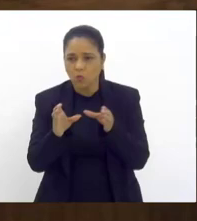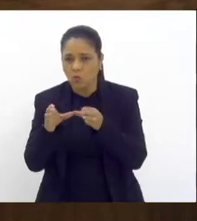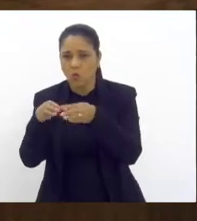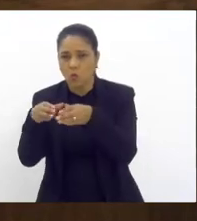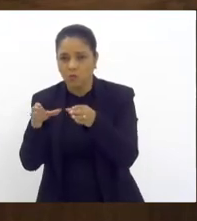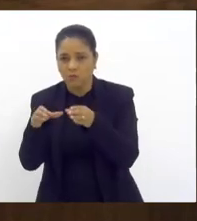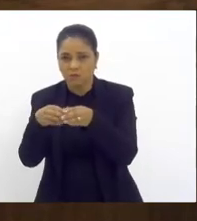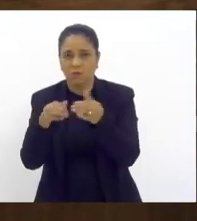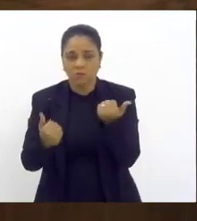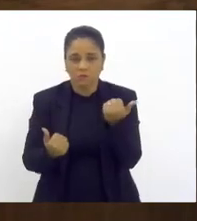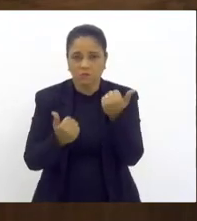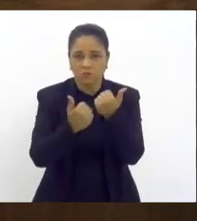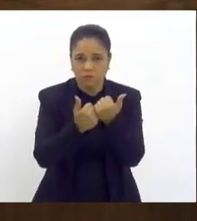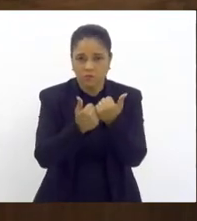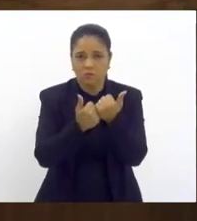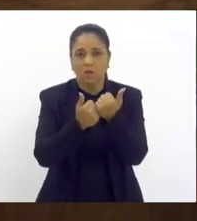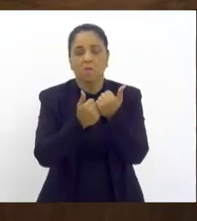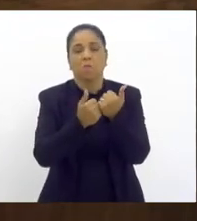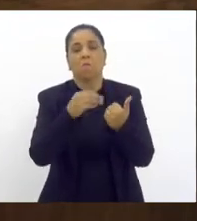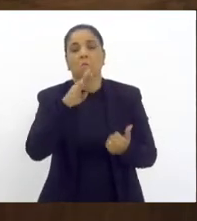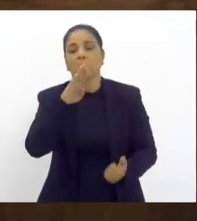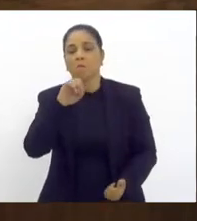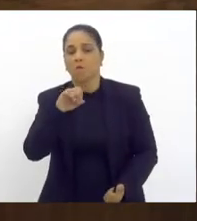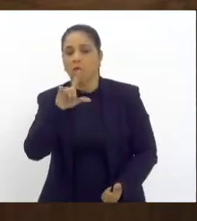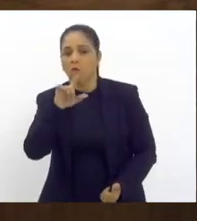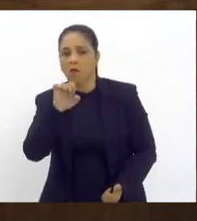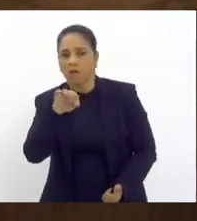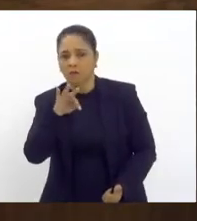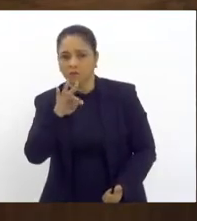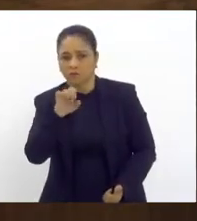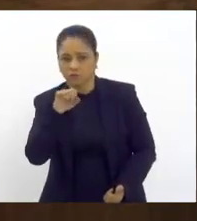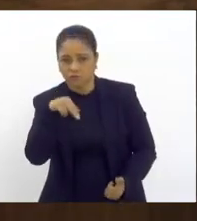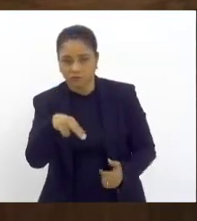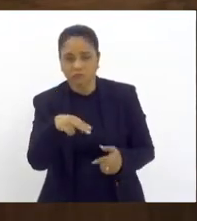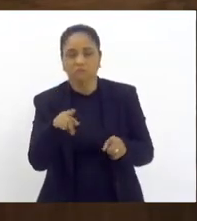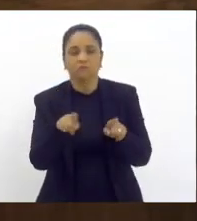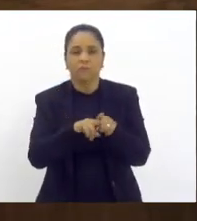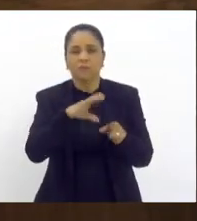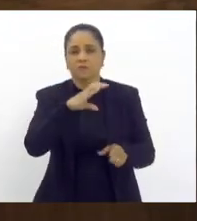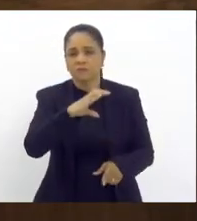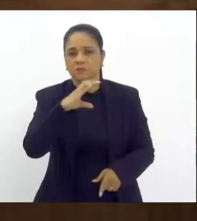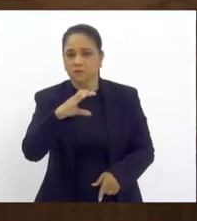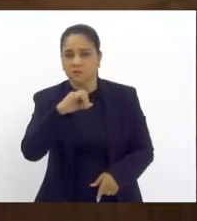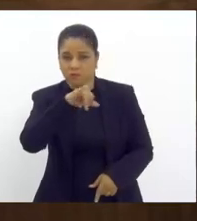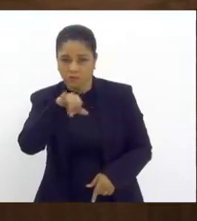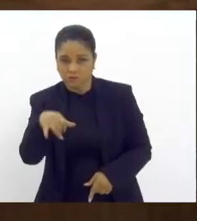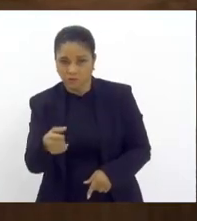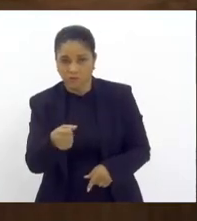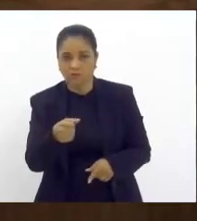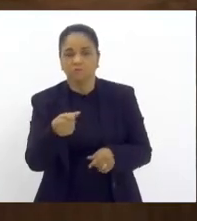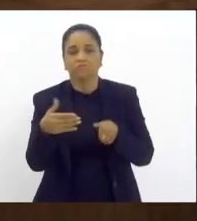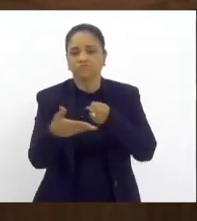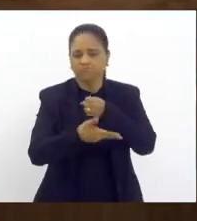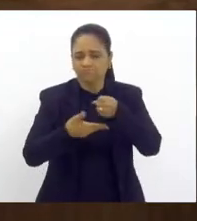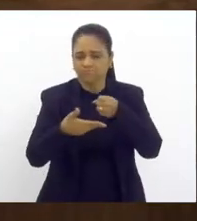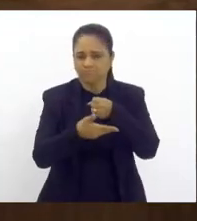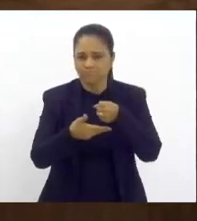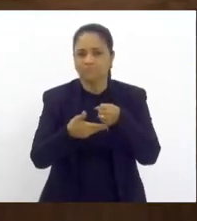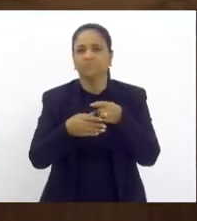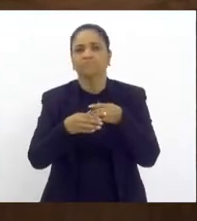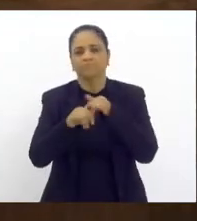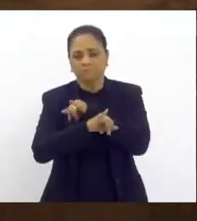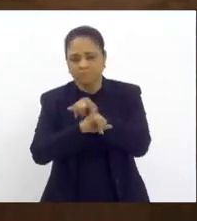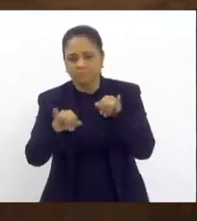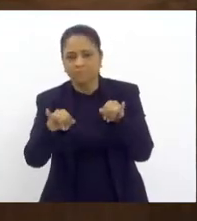o boletim jurisprudencial da CCJ, com as súmulas da CCJ, algo inédito, mas que vai servir de balizador e vai dar celeridade